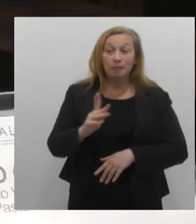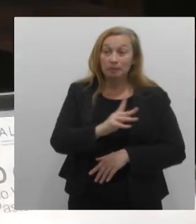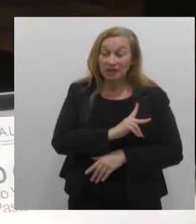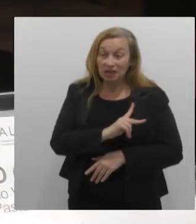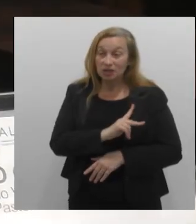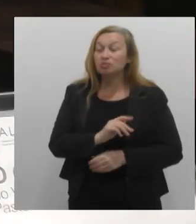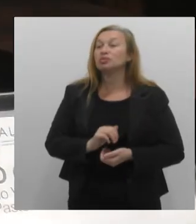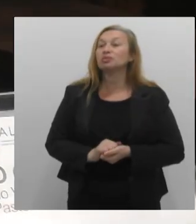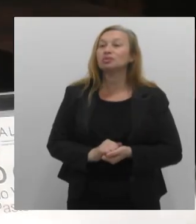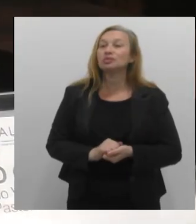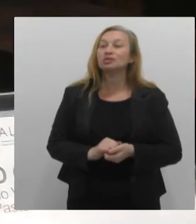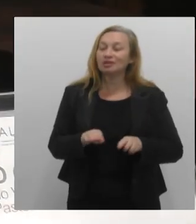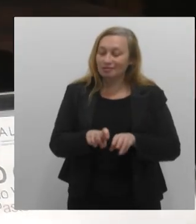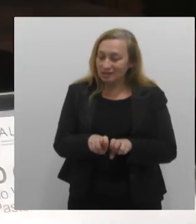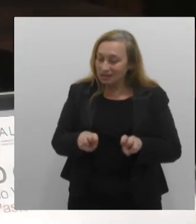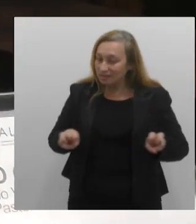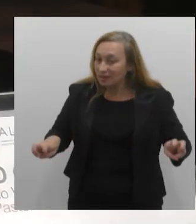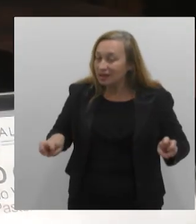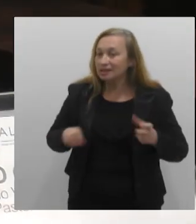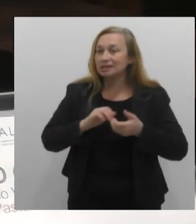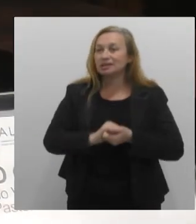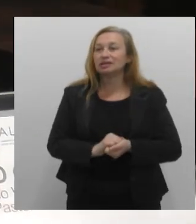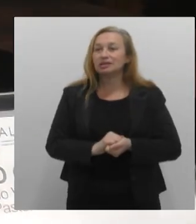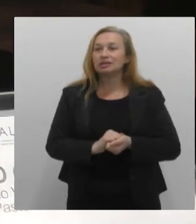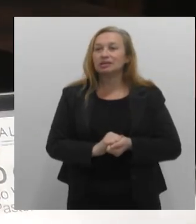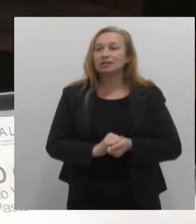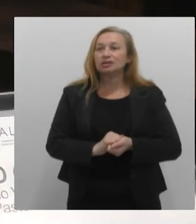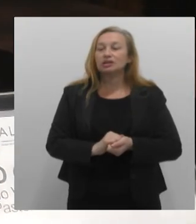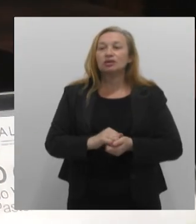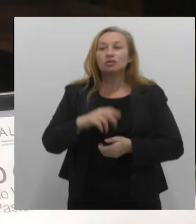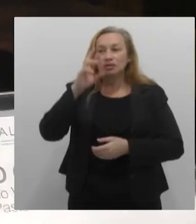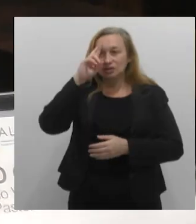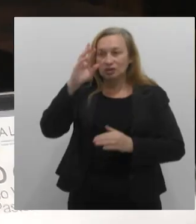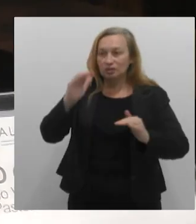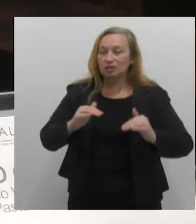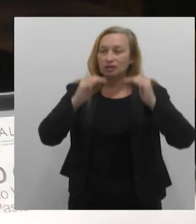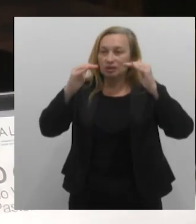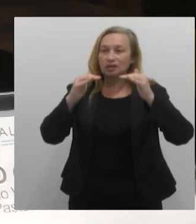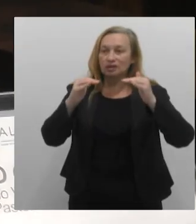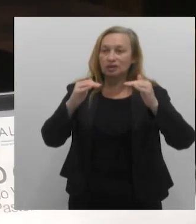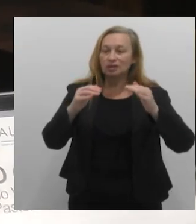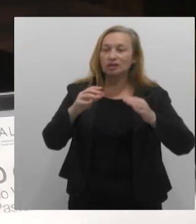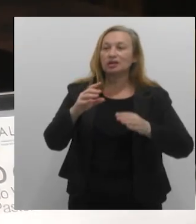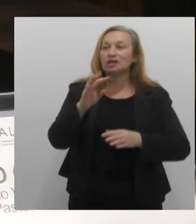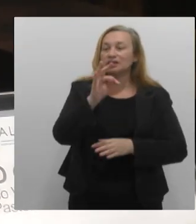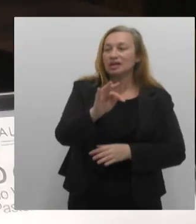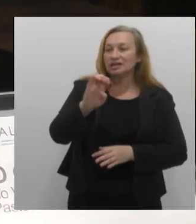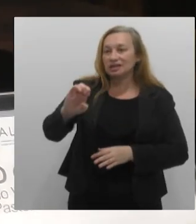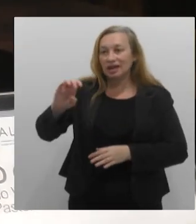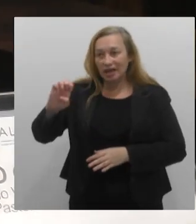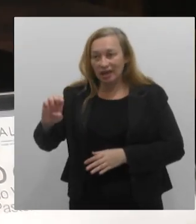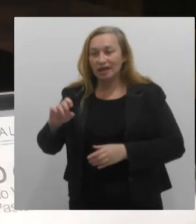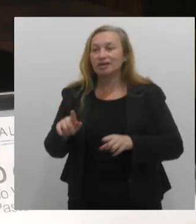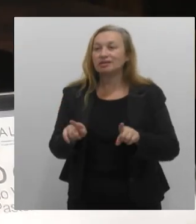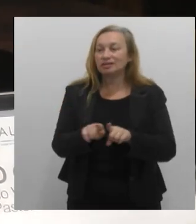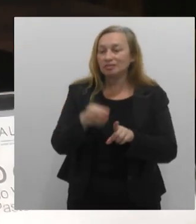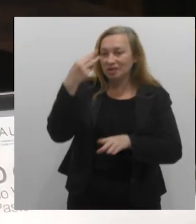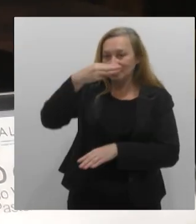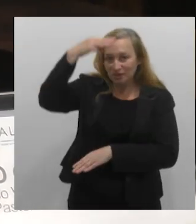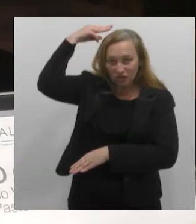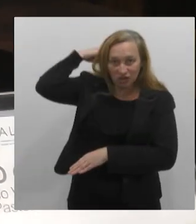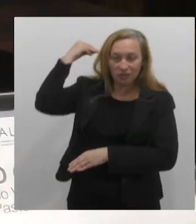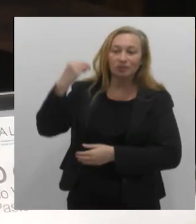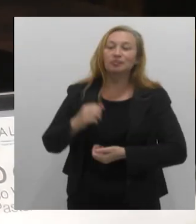presente nesta mesa, o excelentíssimo senhor presidente do Tribunal de Contas, também meu irmão Márcio